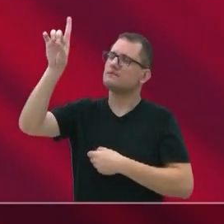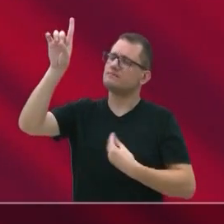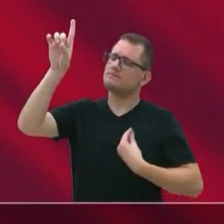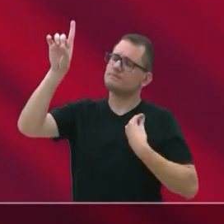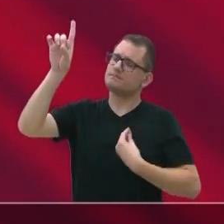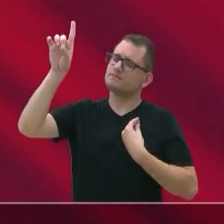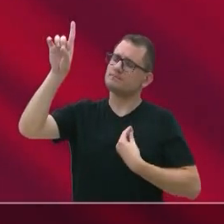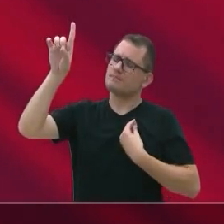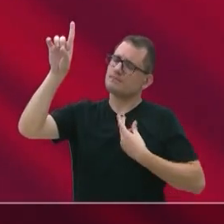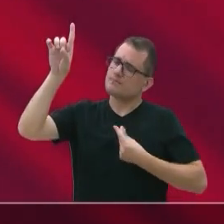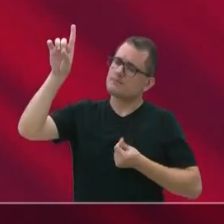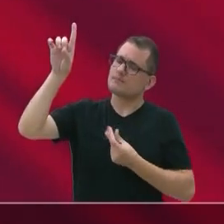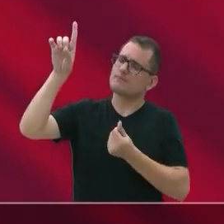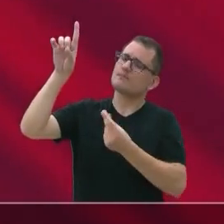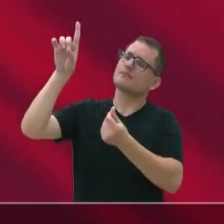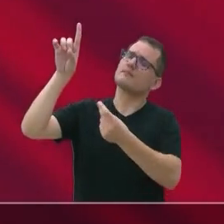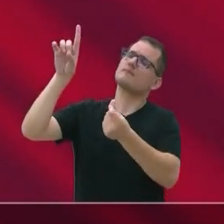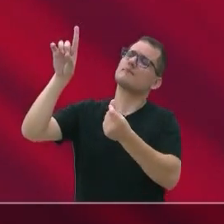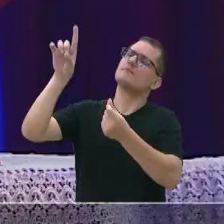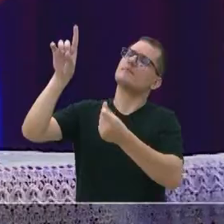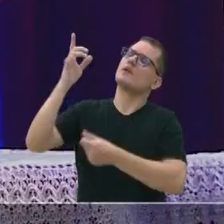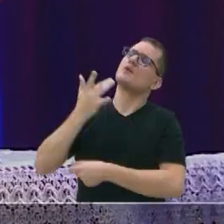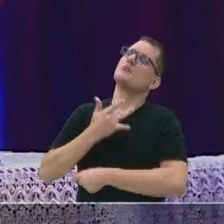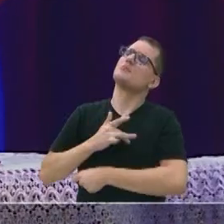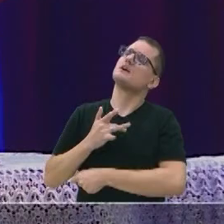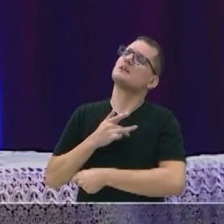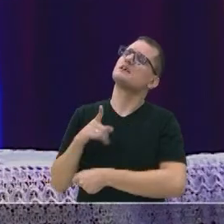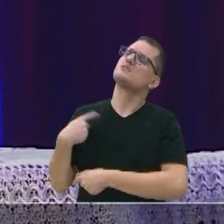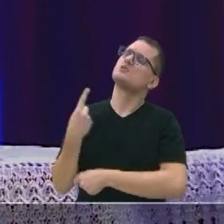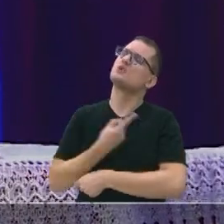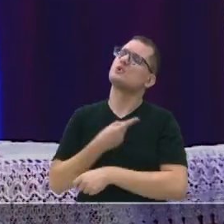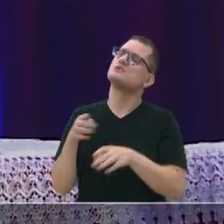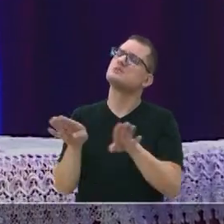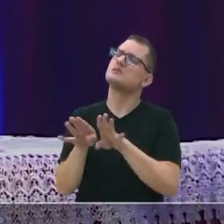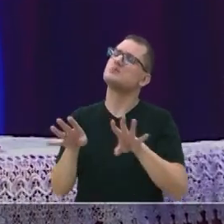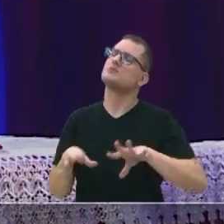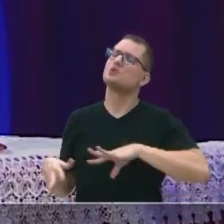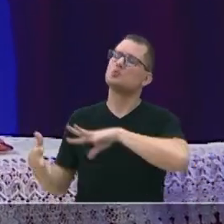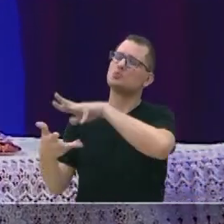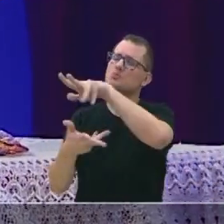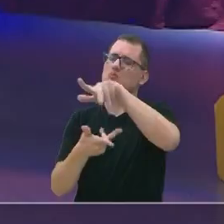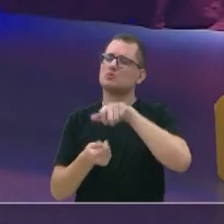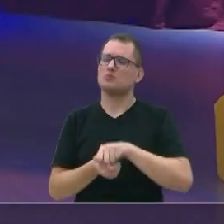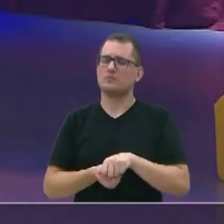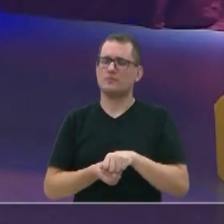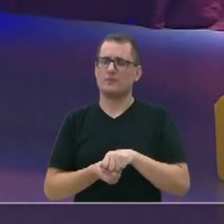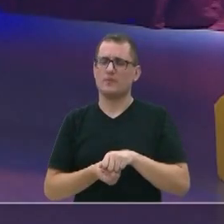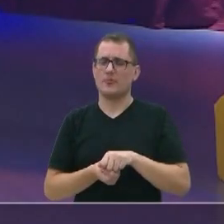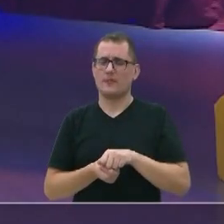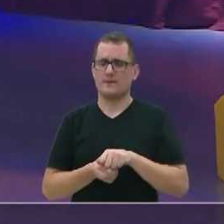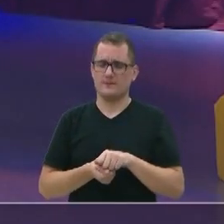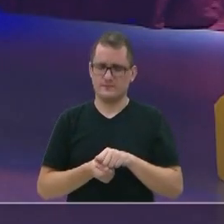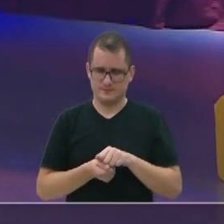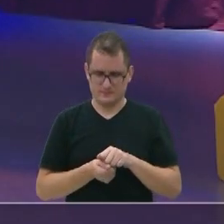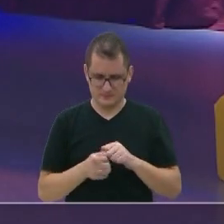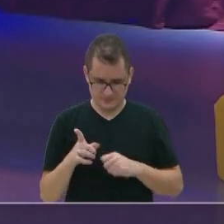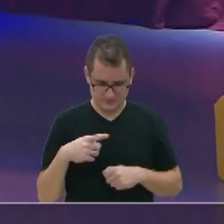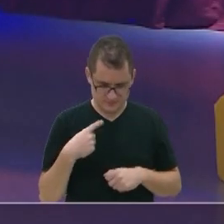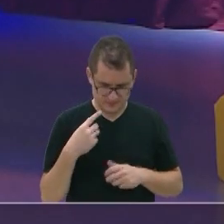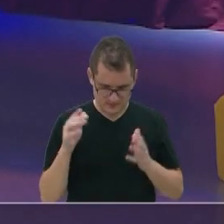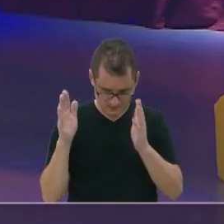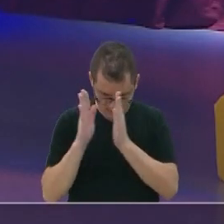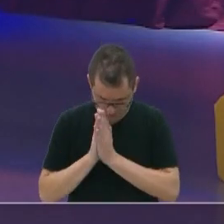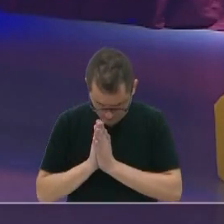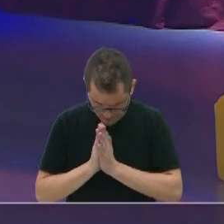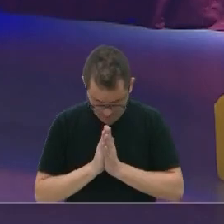imortal, tende piedade de nós e do mundo inteiro. Nós, amém. Nós te louvamos,